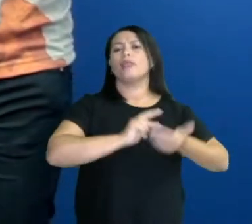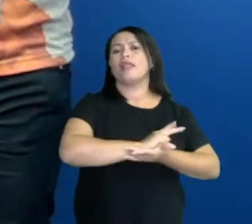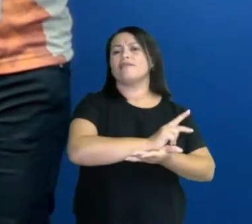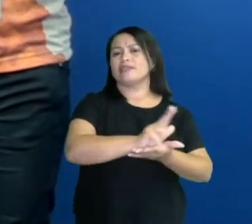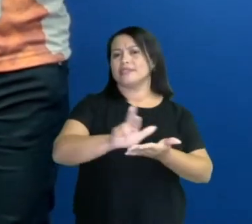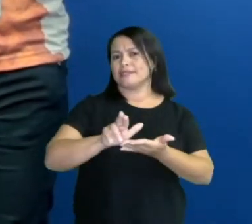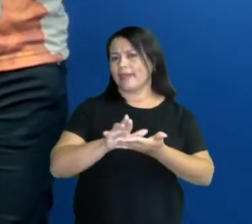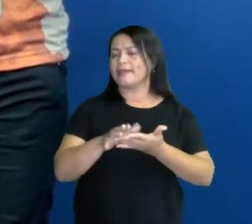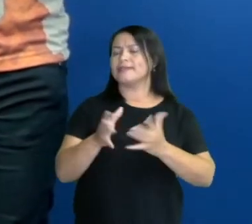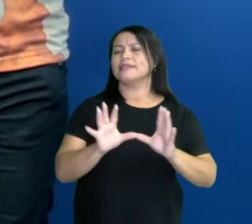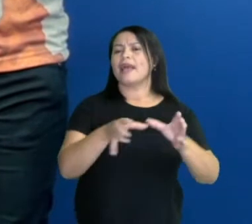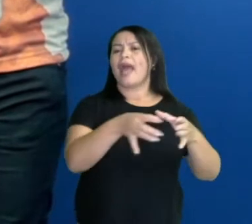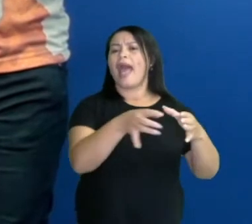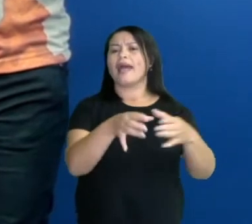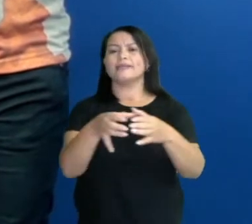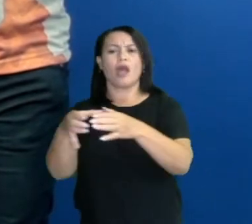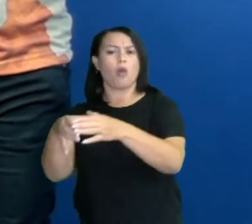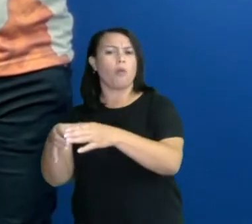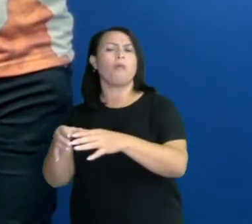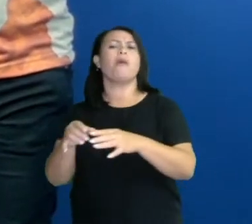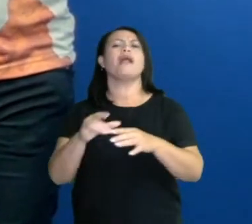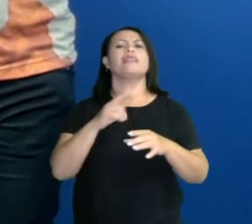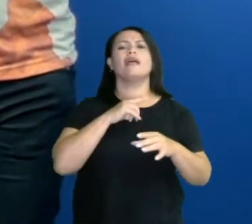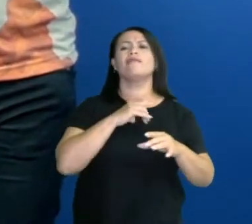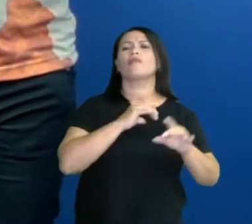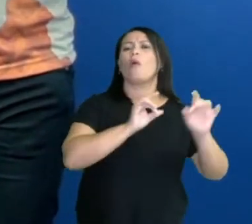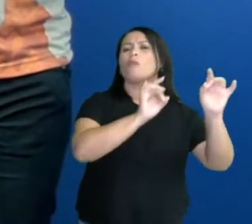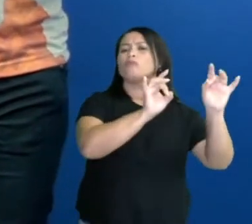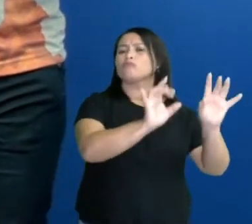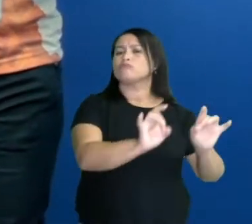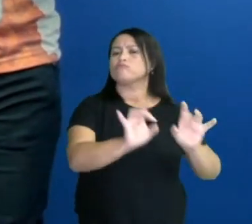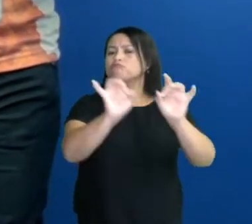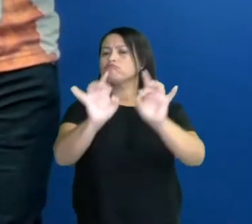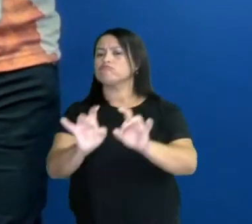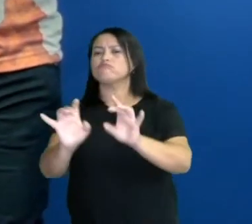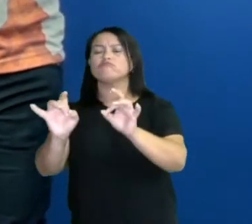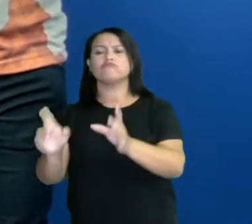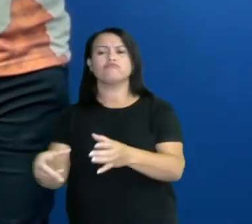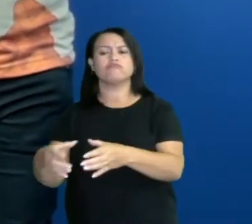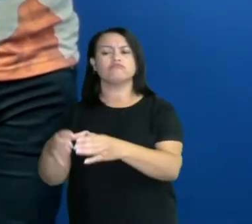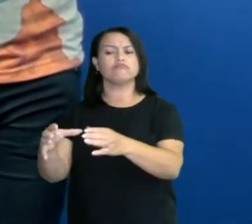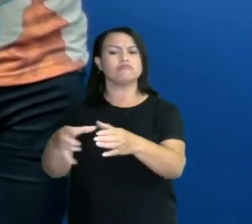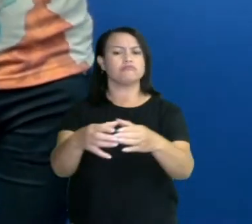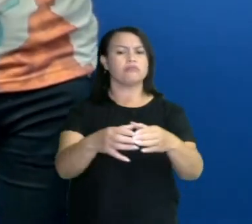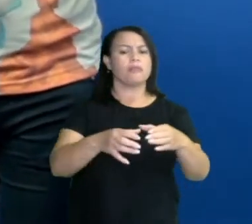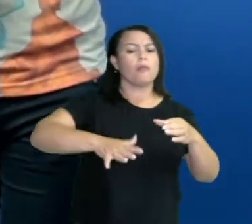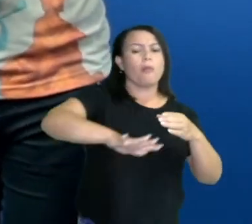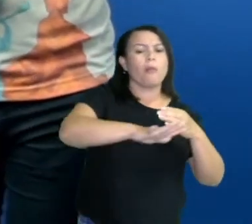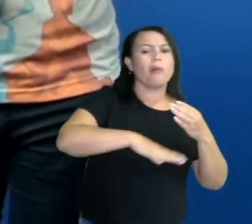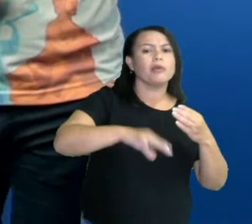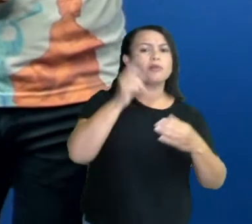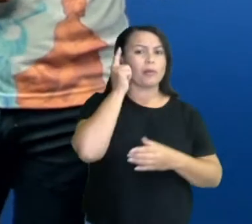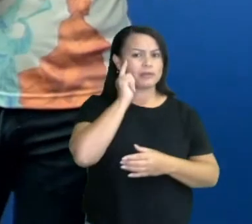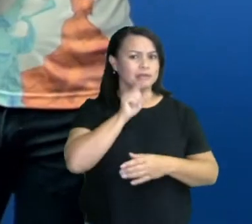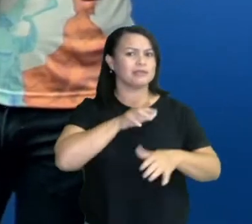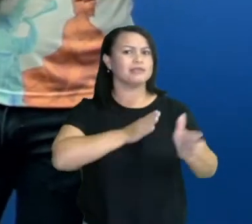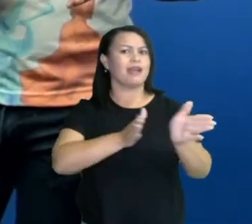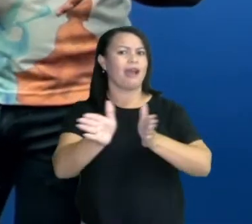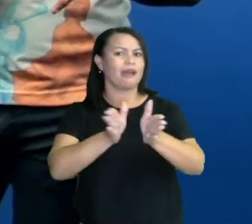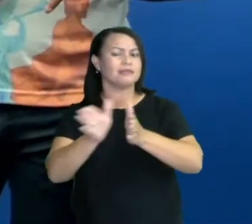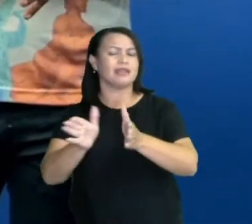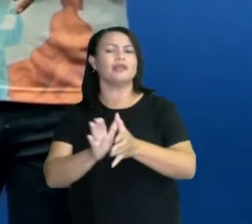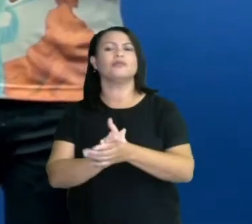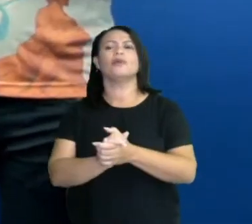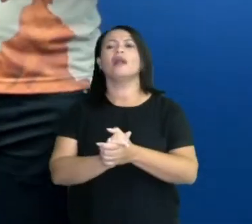hoje em dia. Cada uma foi se especializando para o ambiente que vivia, para o alimento ao qual conseguia acesso.